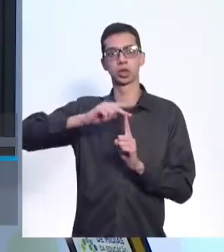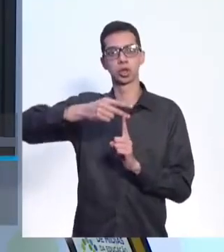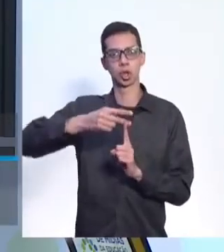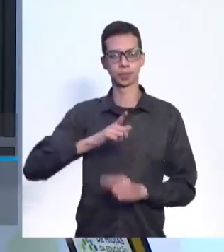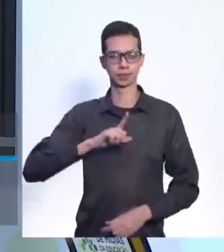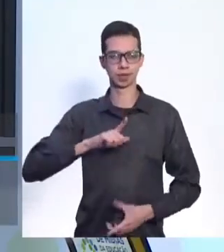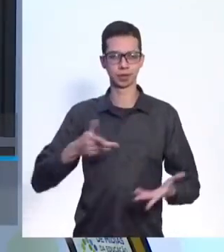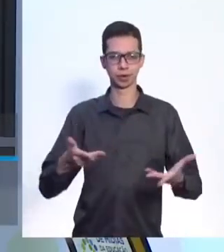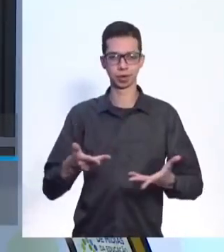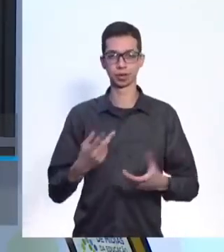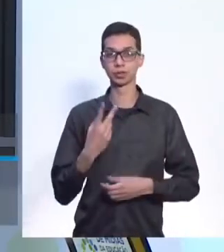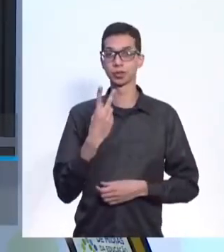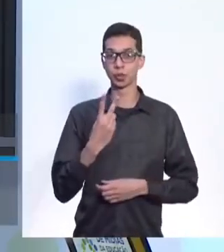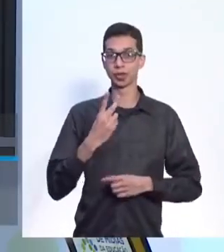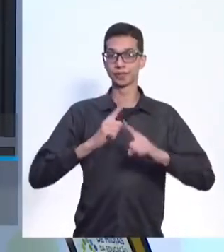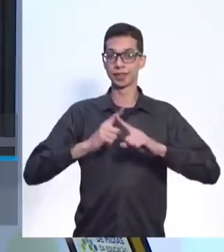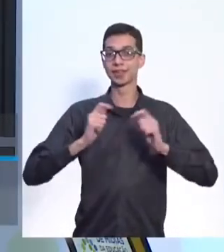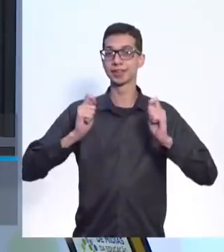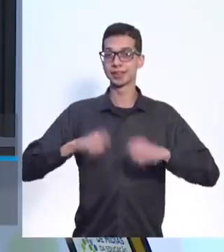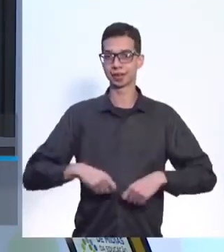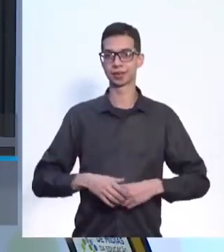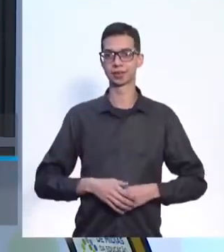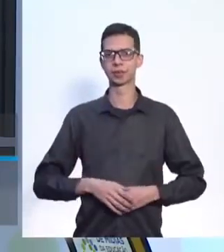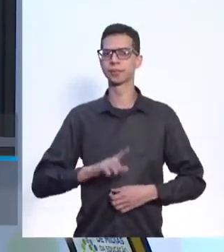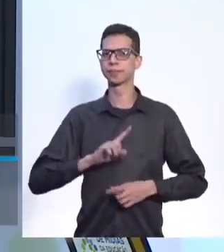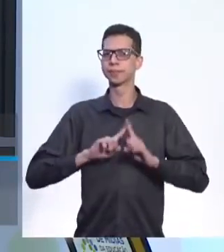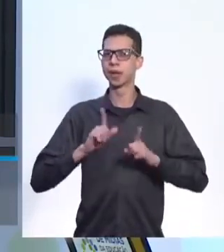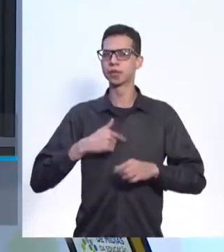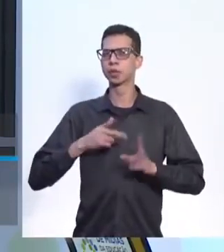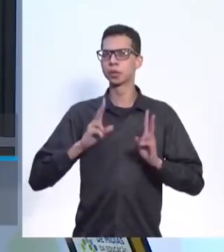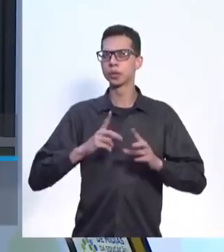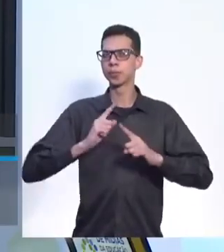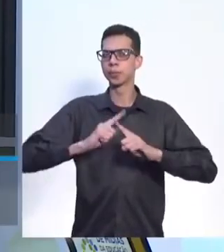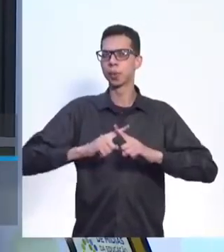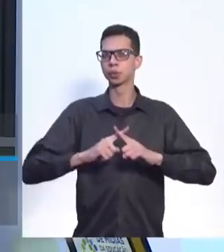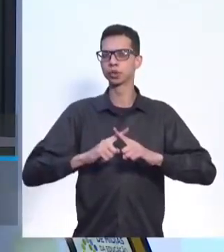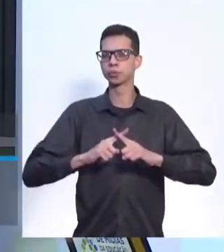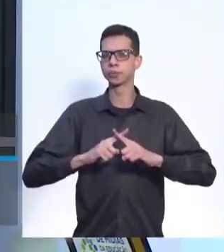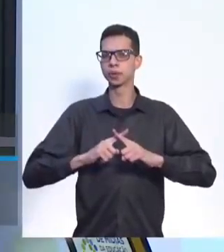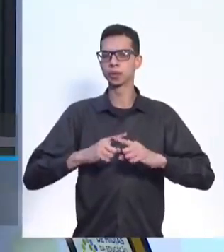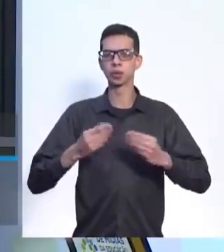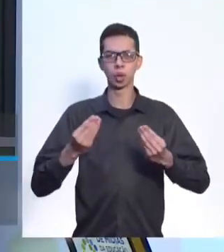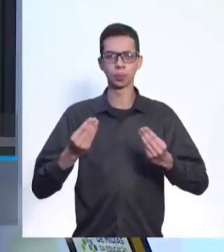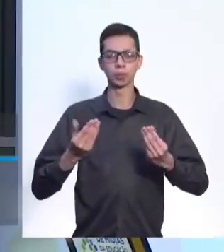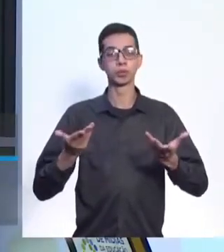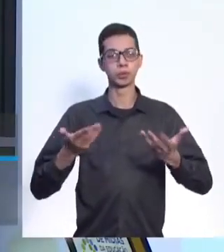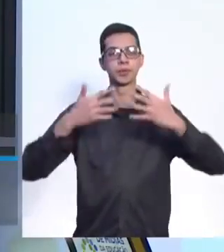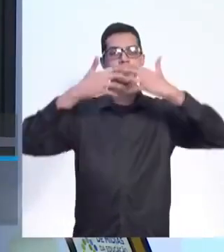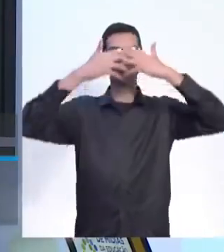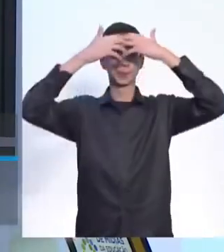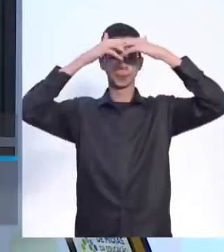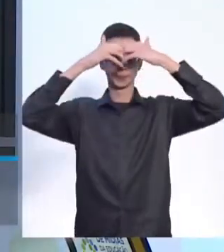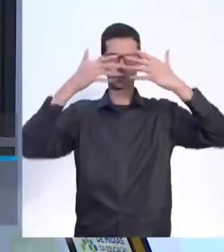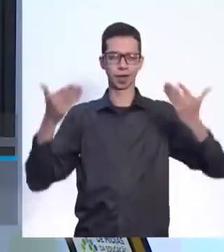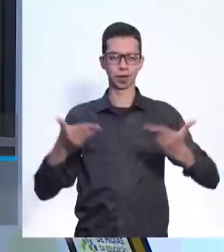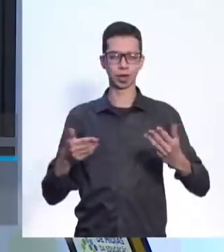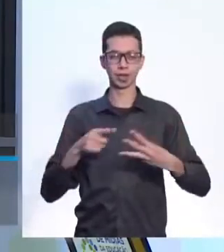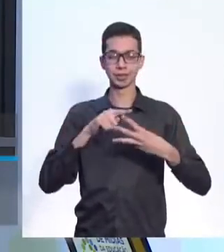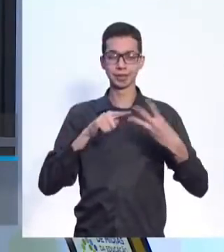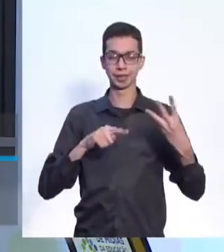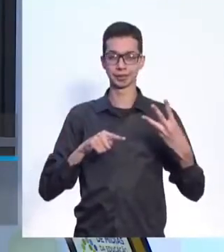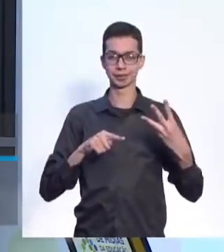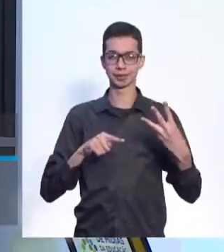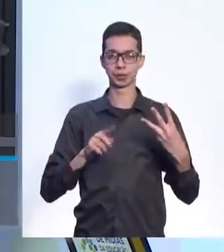possibilidades. Bom, mas será que eu sempre vou estar multiplicando pelo anterior? Então, vamos raciocinar com três elementos.